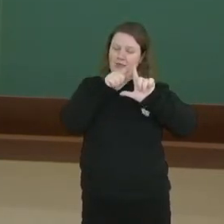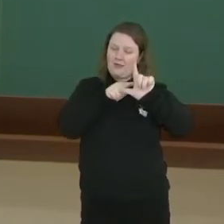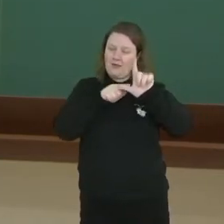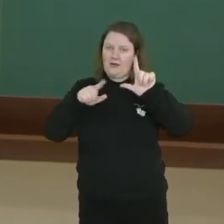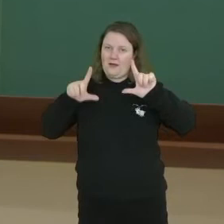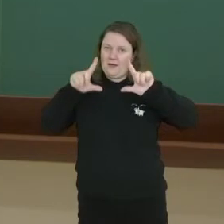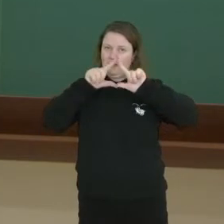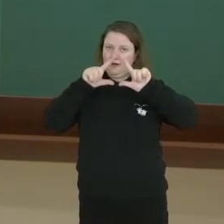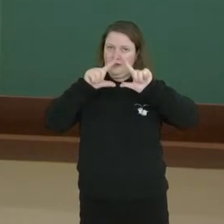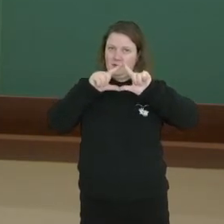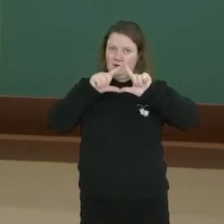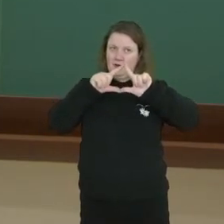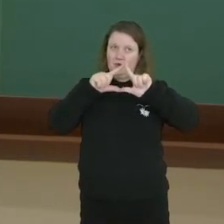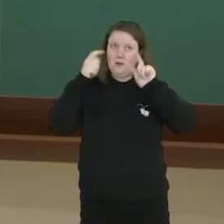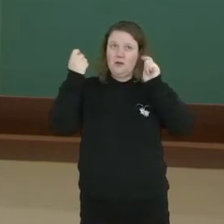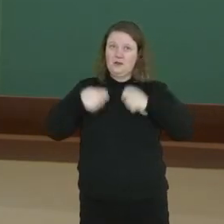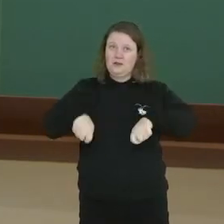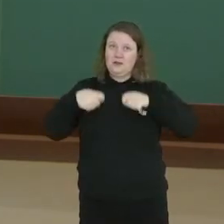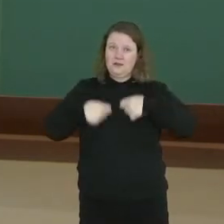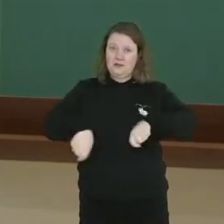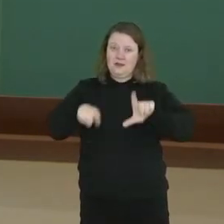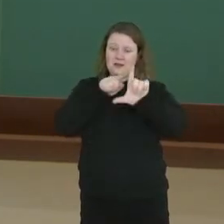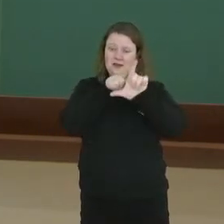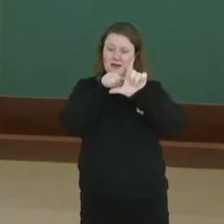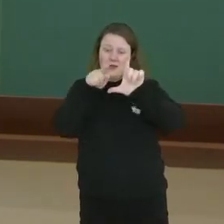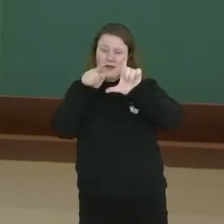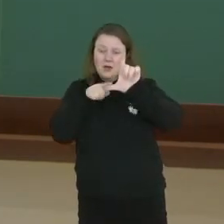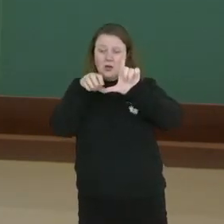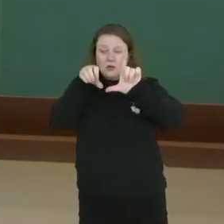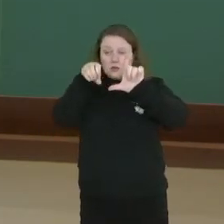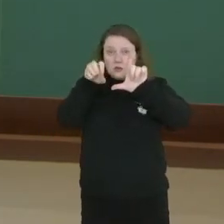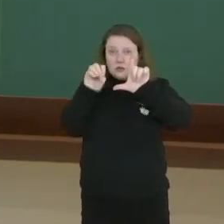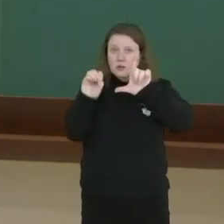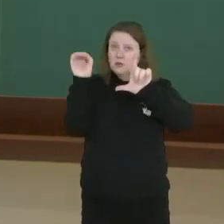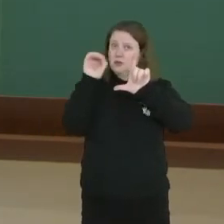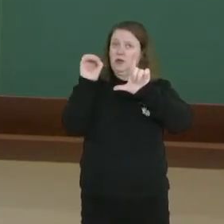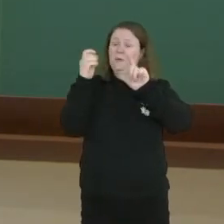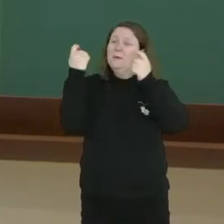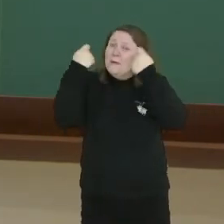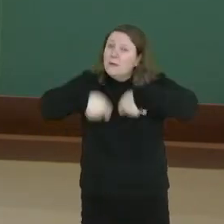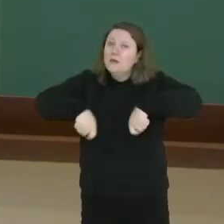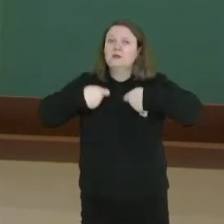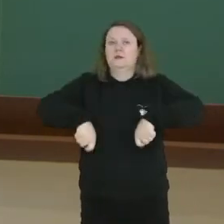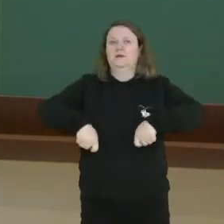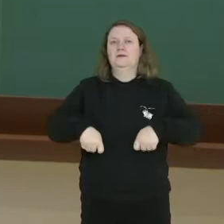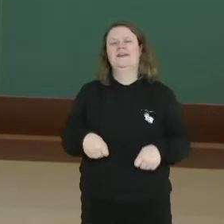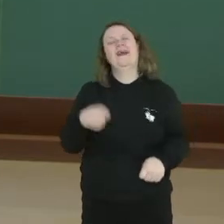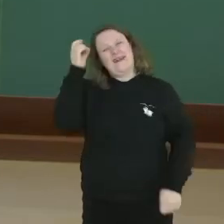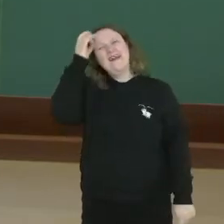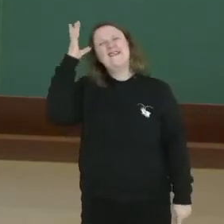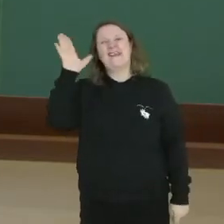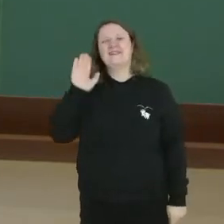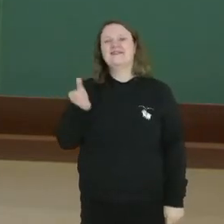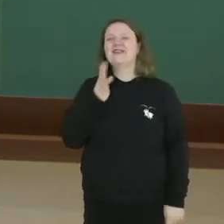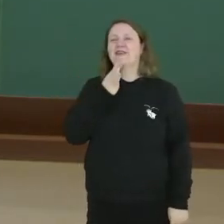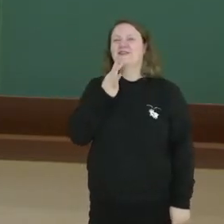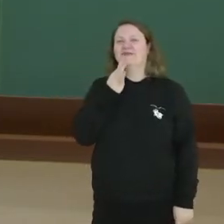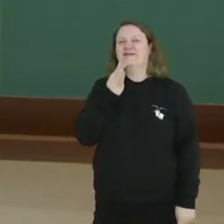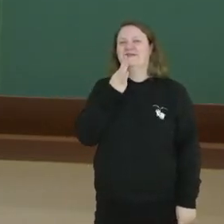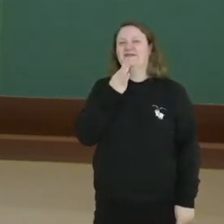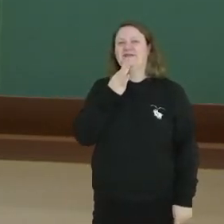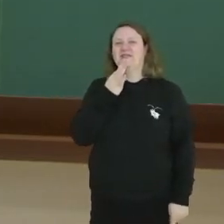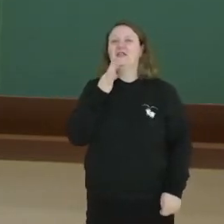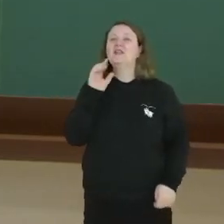Retângulos. Tem que ter um ângulo de 90 graus, senão não vale, tá bom? Mas é muito fácil a gente fazer